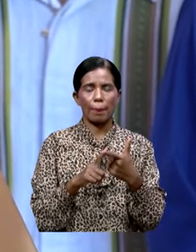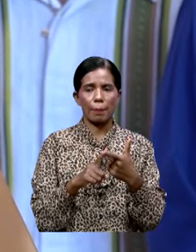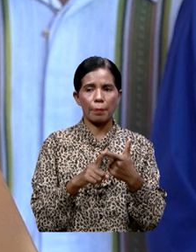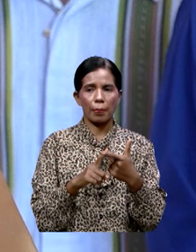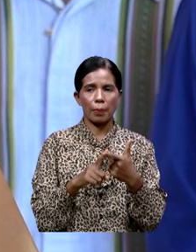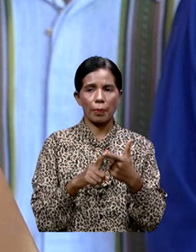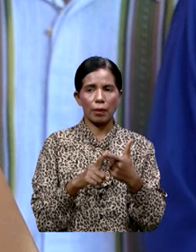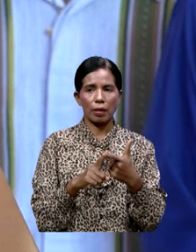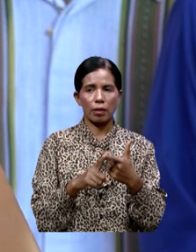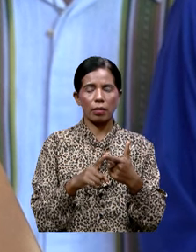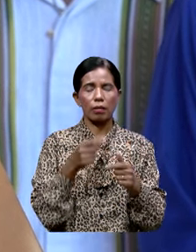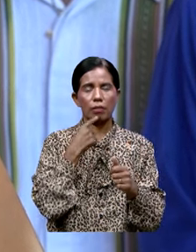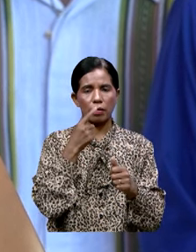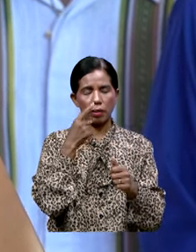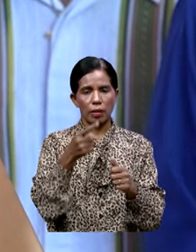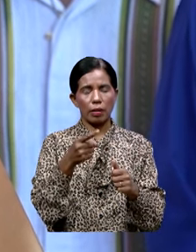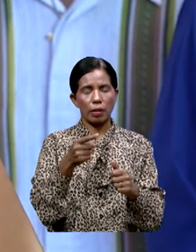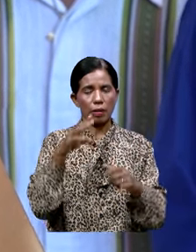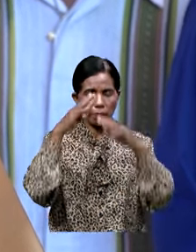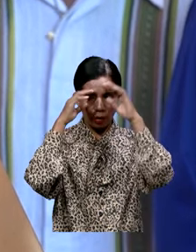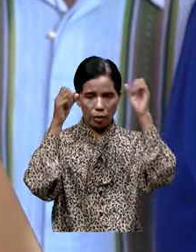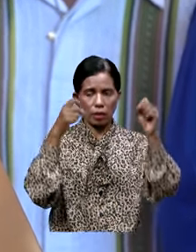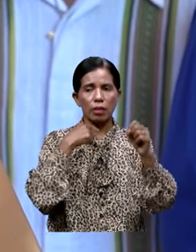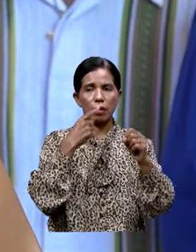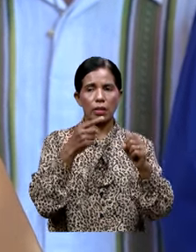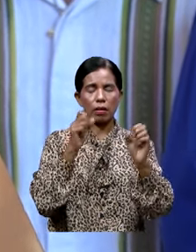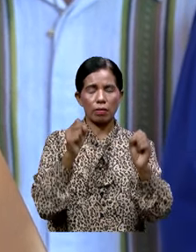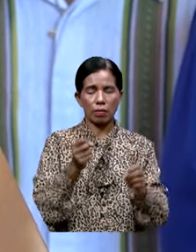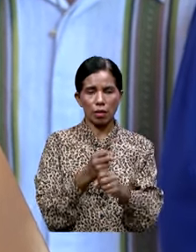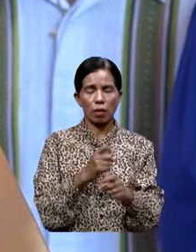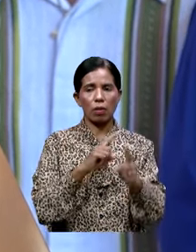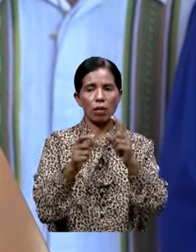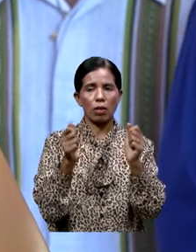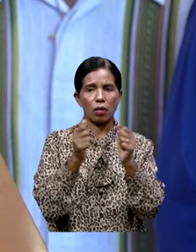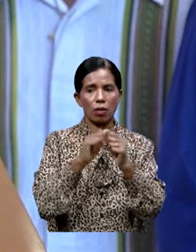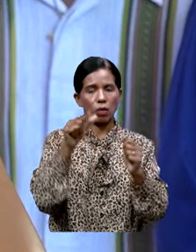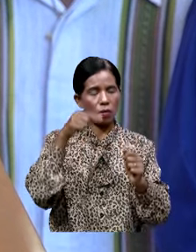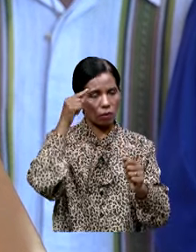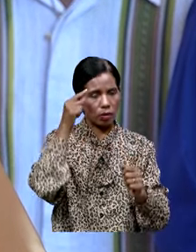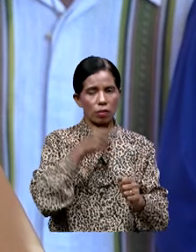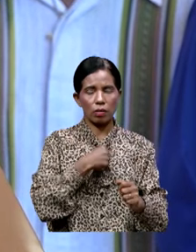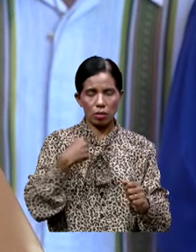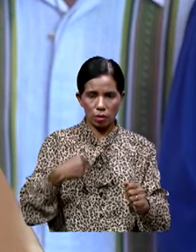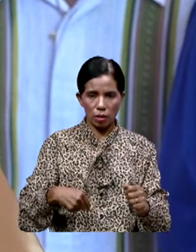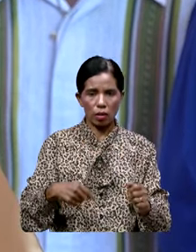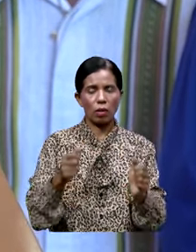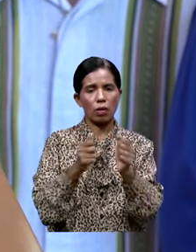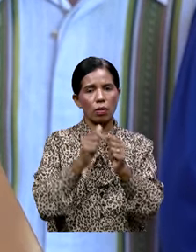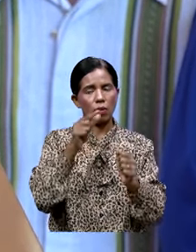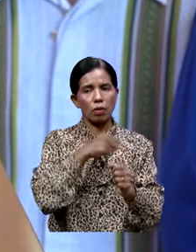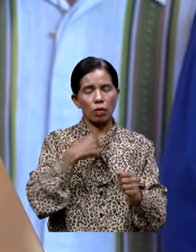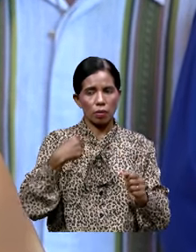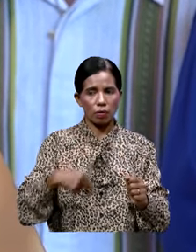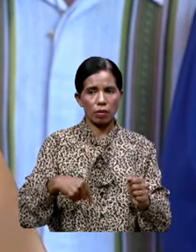Sua Excelência tem bela aproximação com o governo Sinaca, o governo